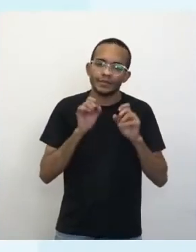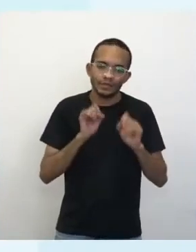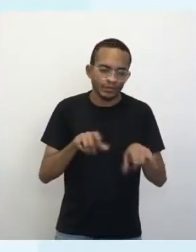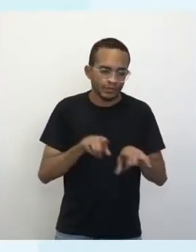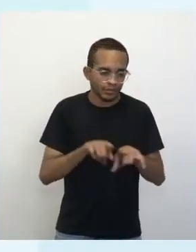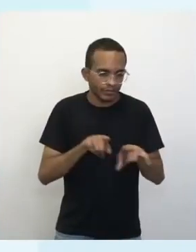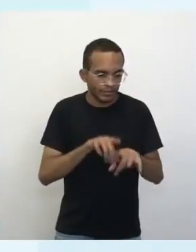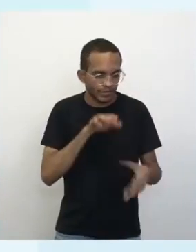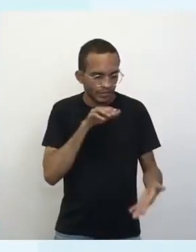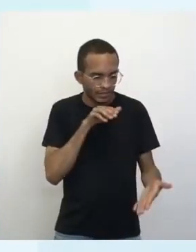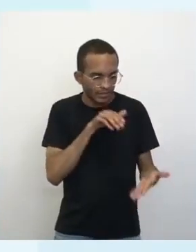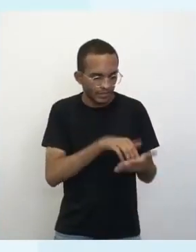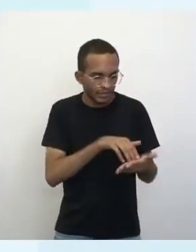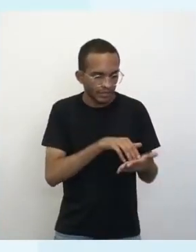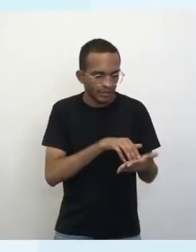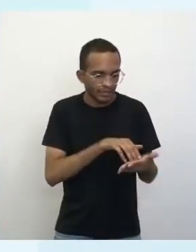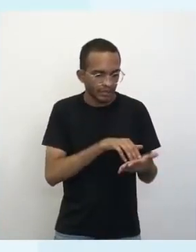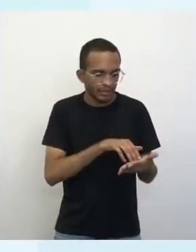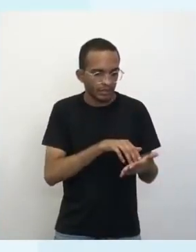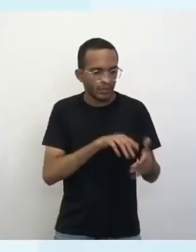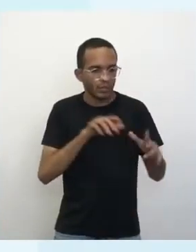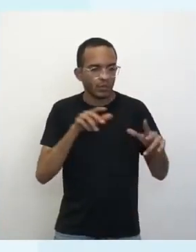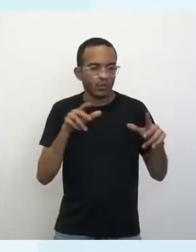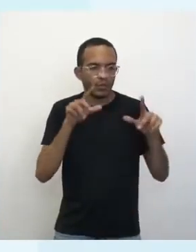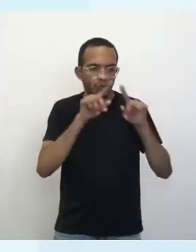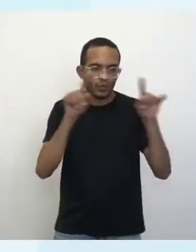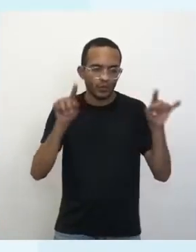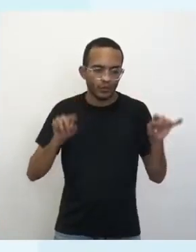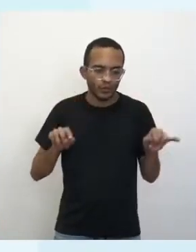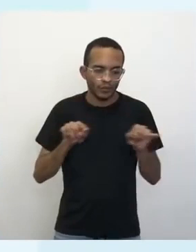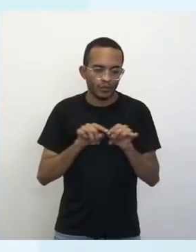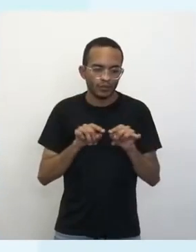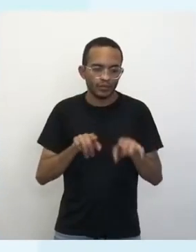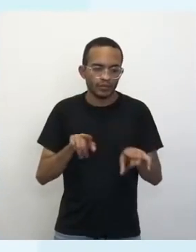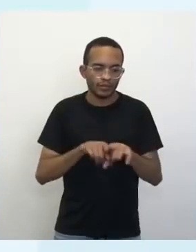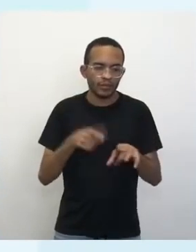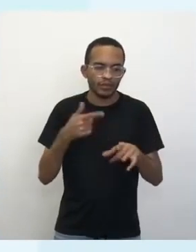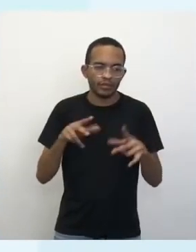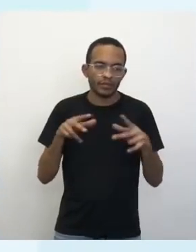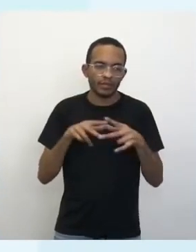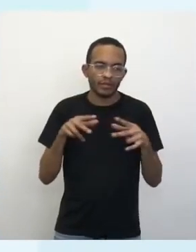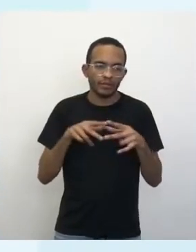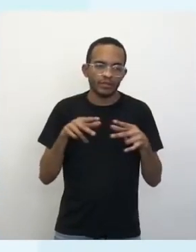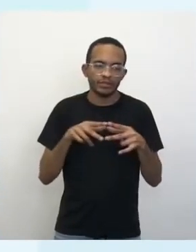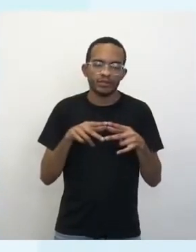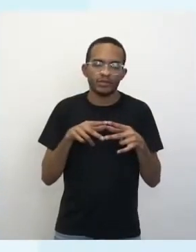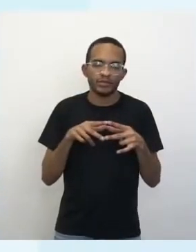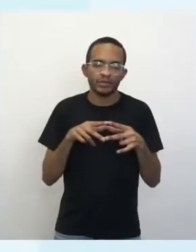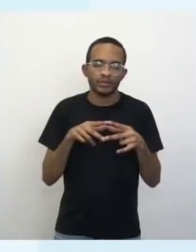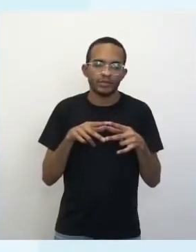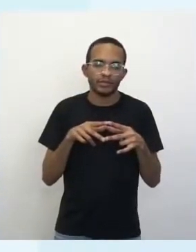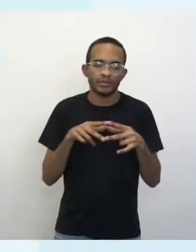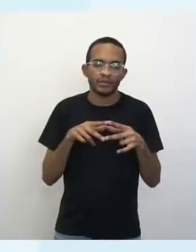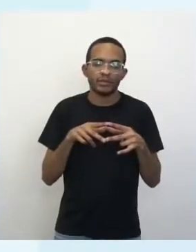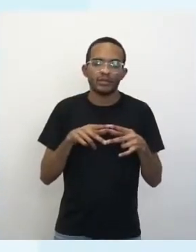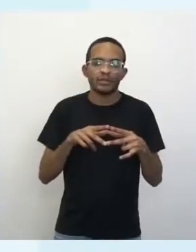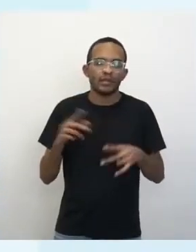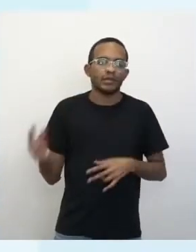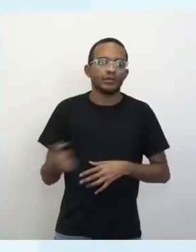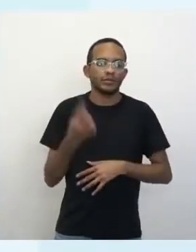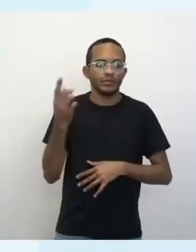pode até não ser um cubo e uma pirâmide de